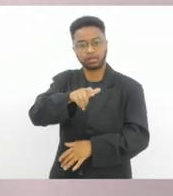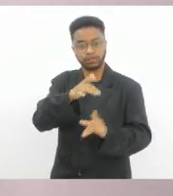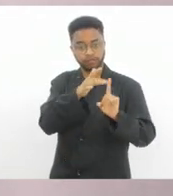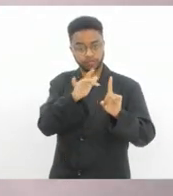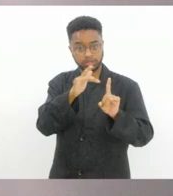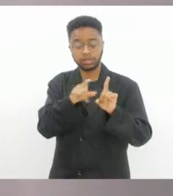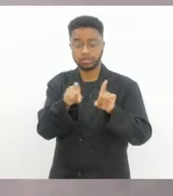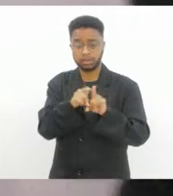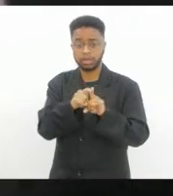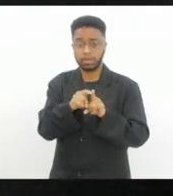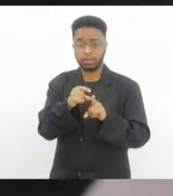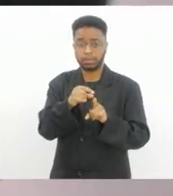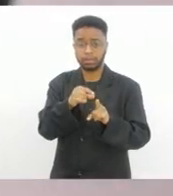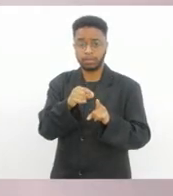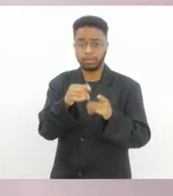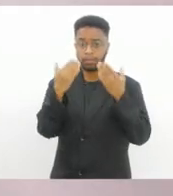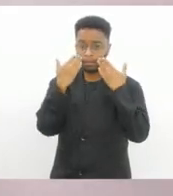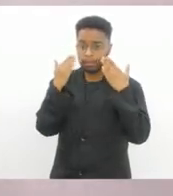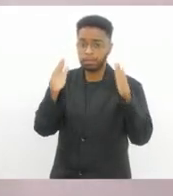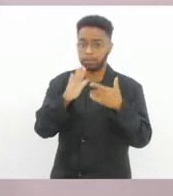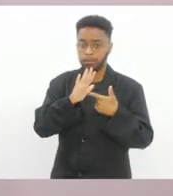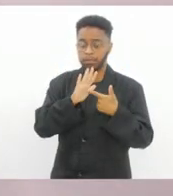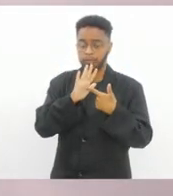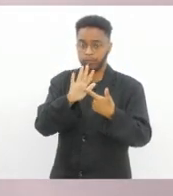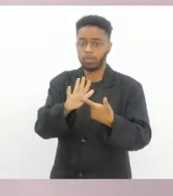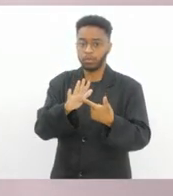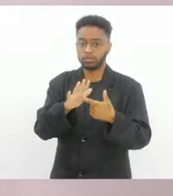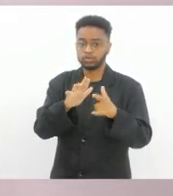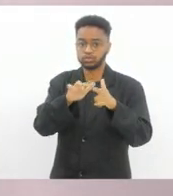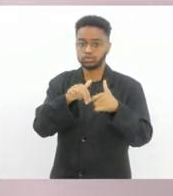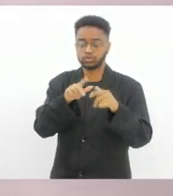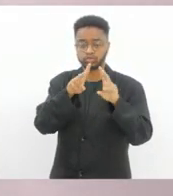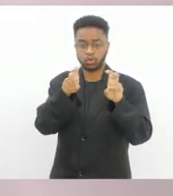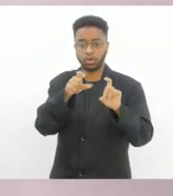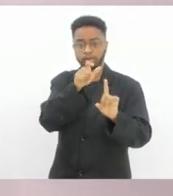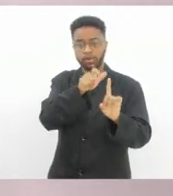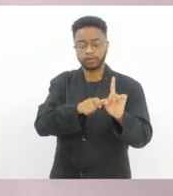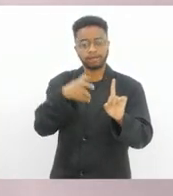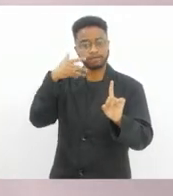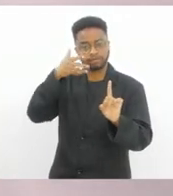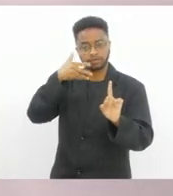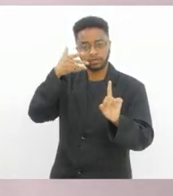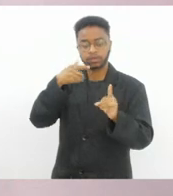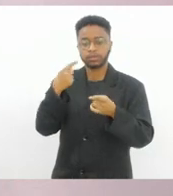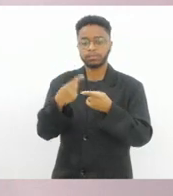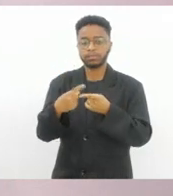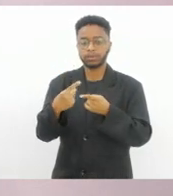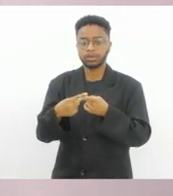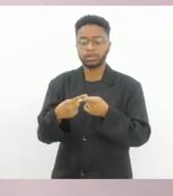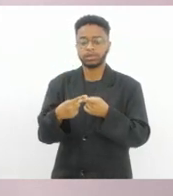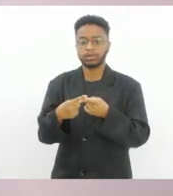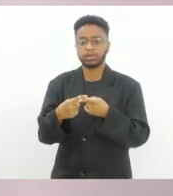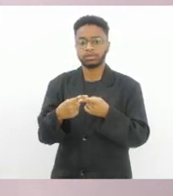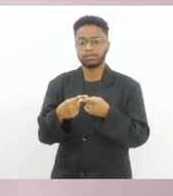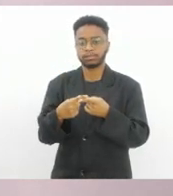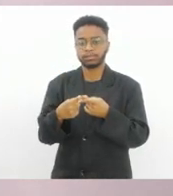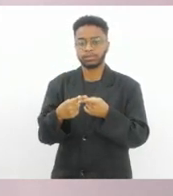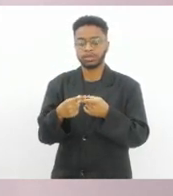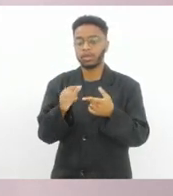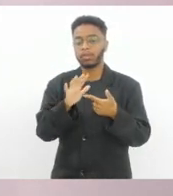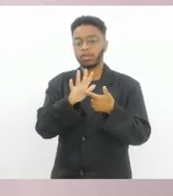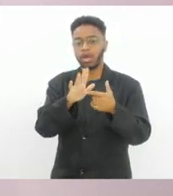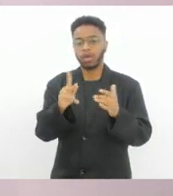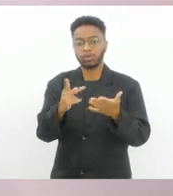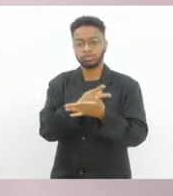inclusive, públicas, com relação à fala da vítima, em que tratou-se ali de um